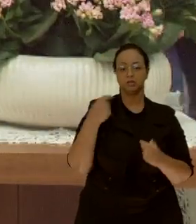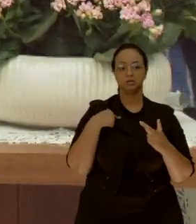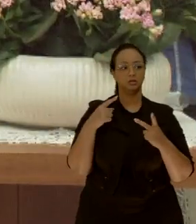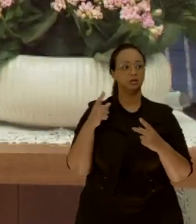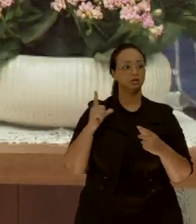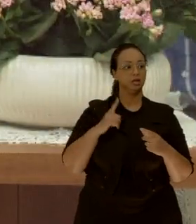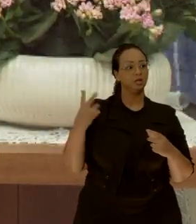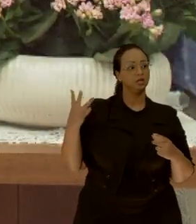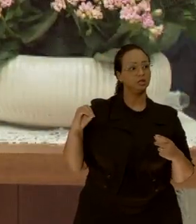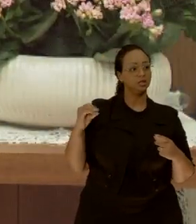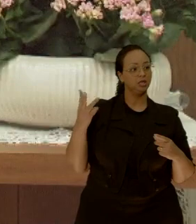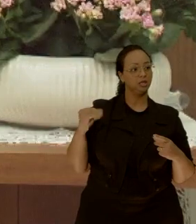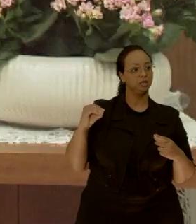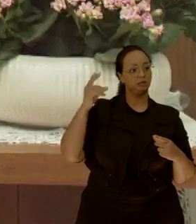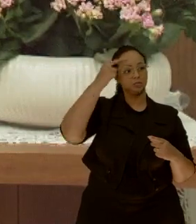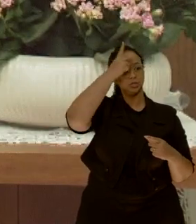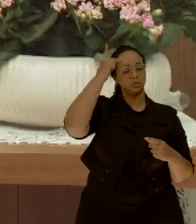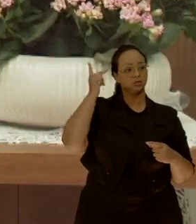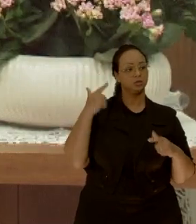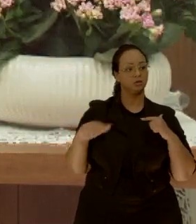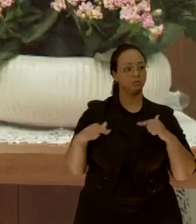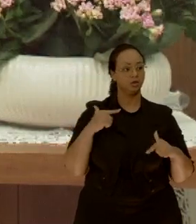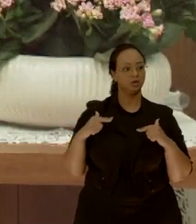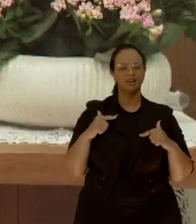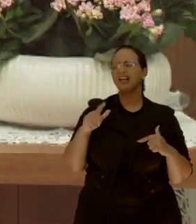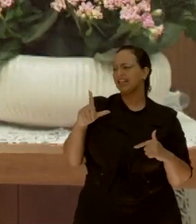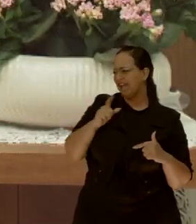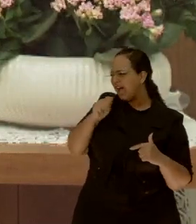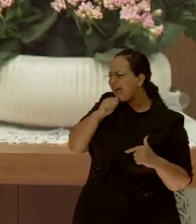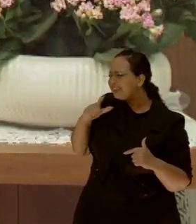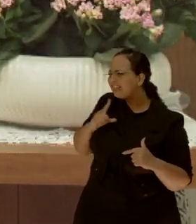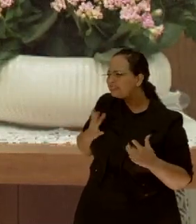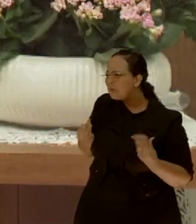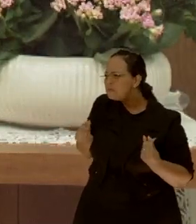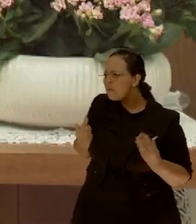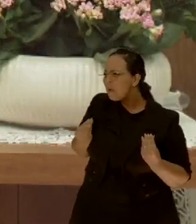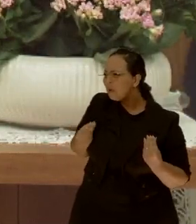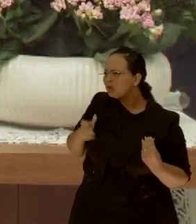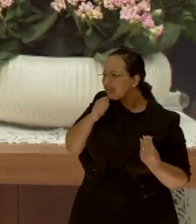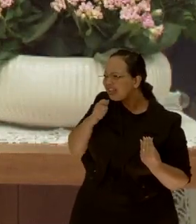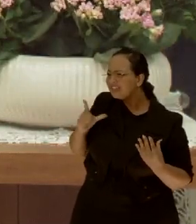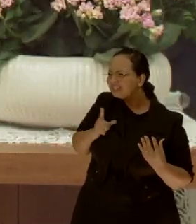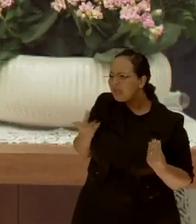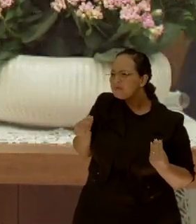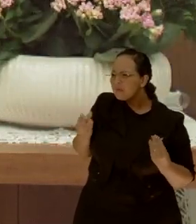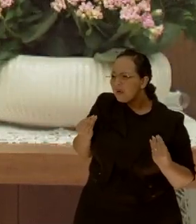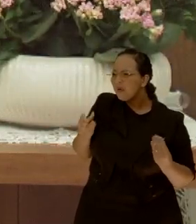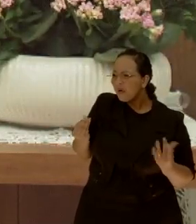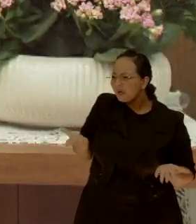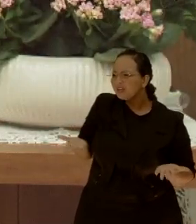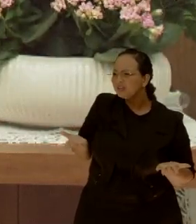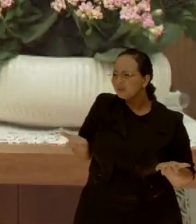Quantos? 30. Ainda tem muito. Você vai fazer igual o Gideão, né?